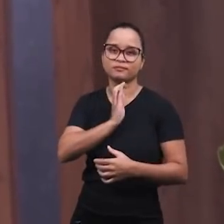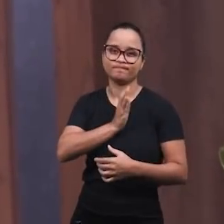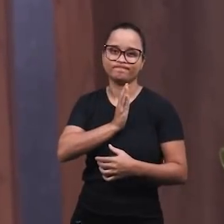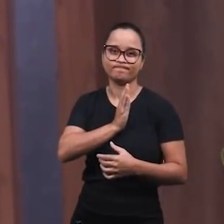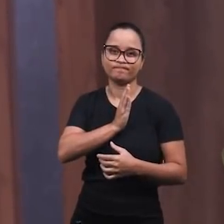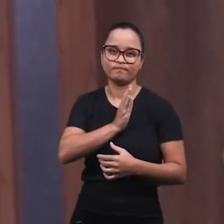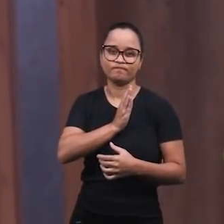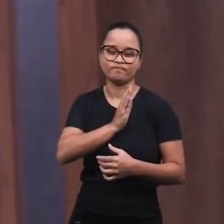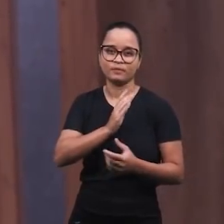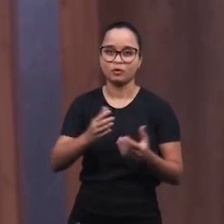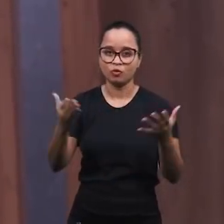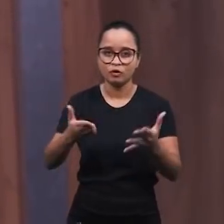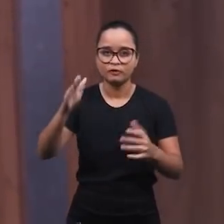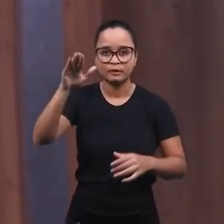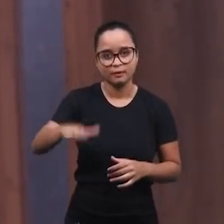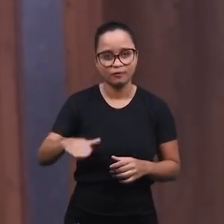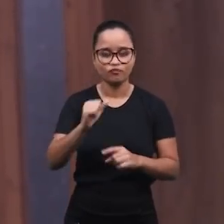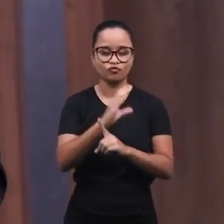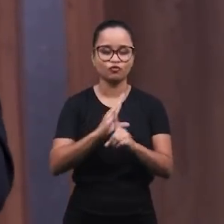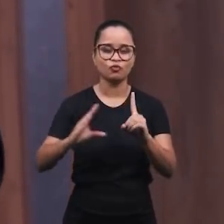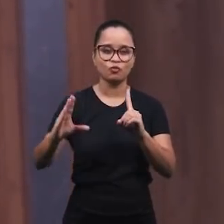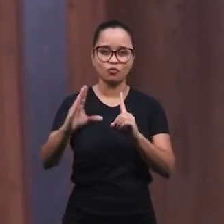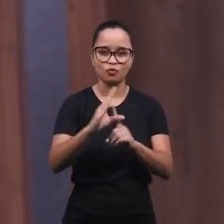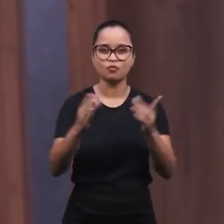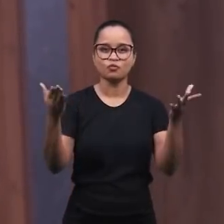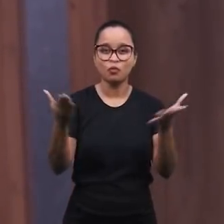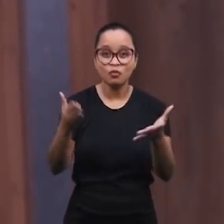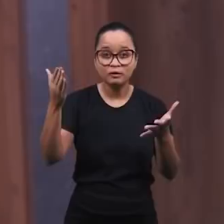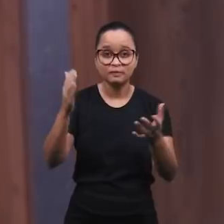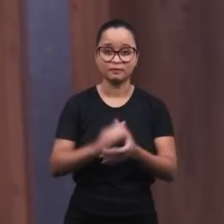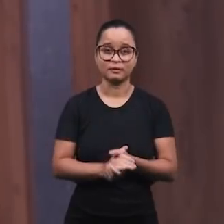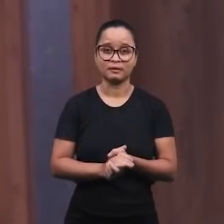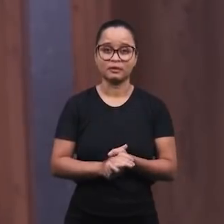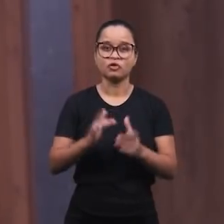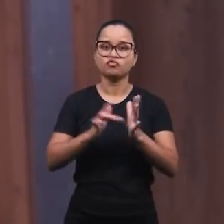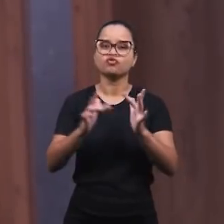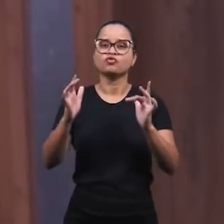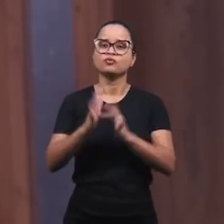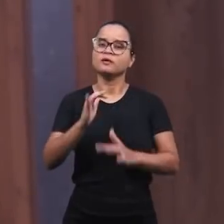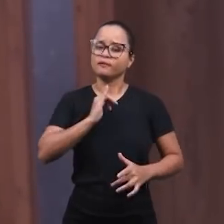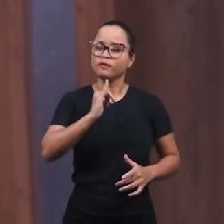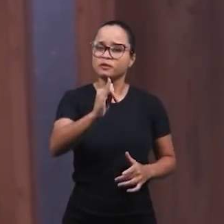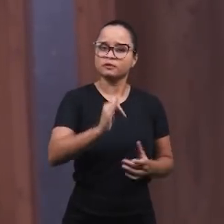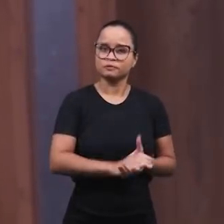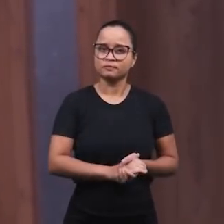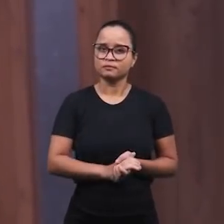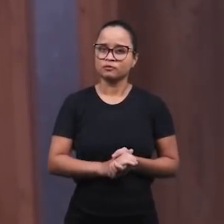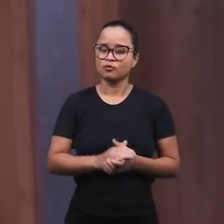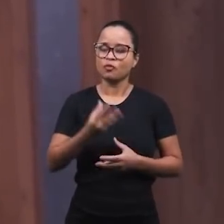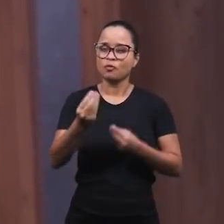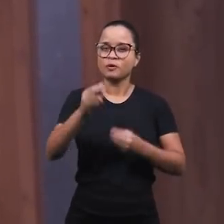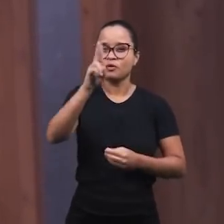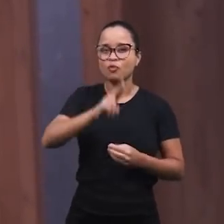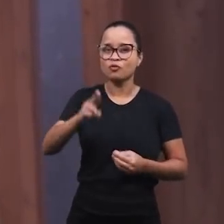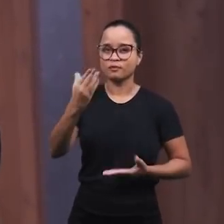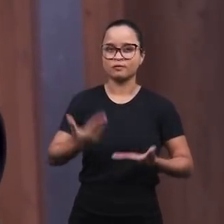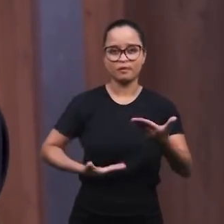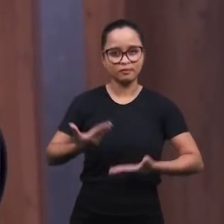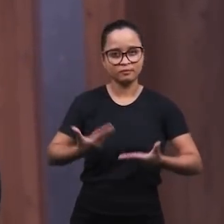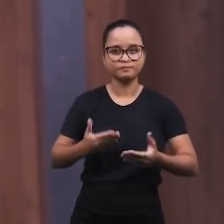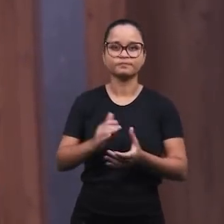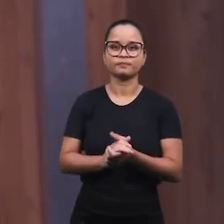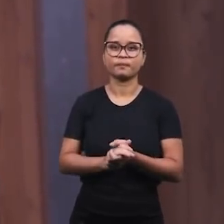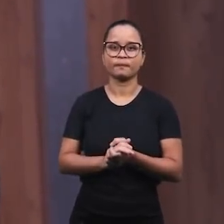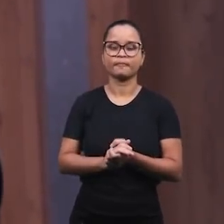Nesta tarde, neste culto, Jesus está falando, porque Ele fala através da sua igreja,